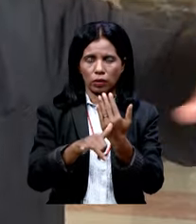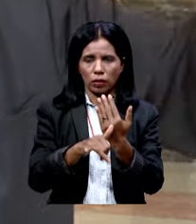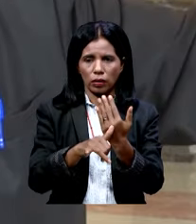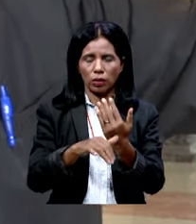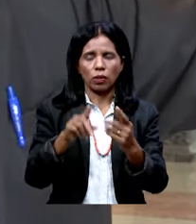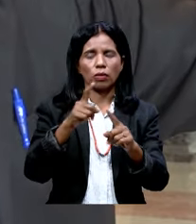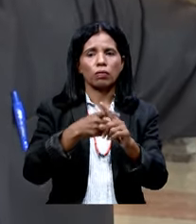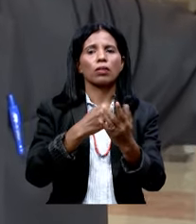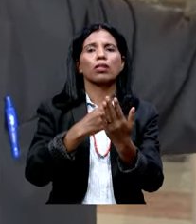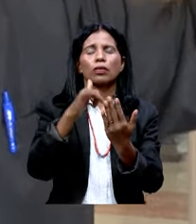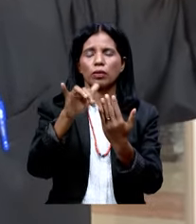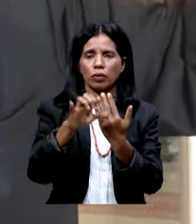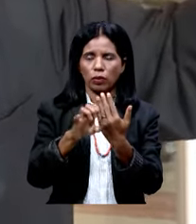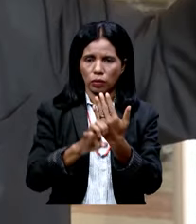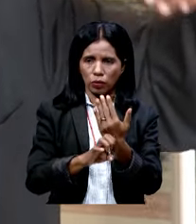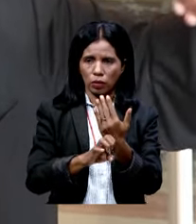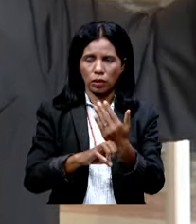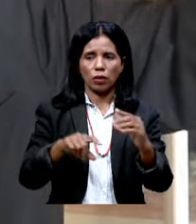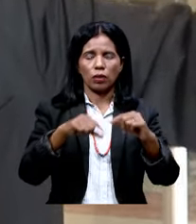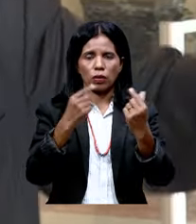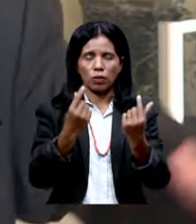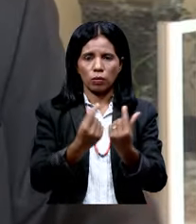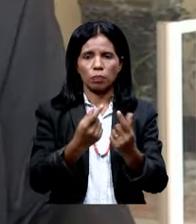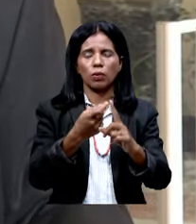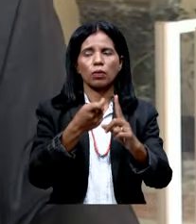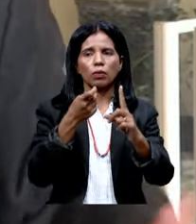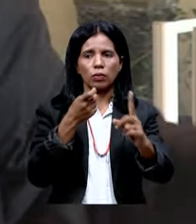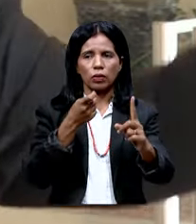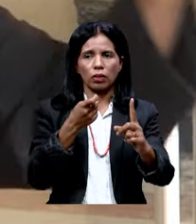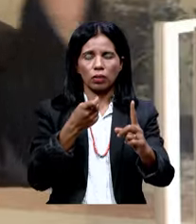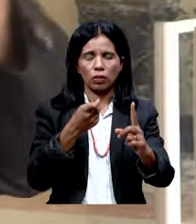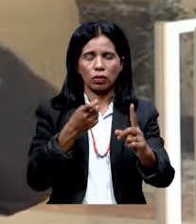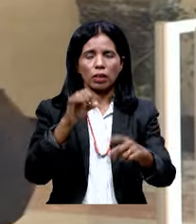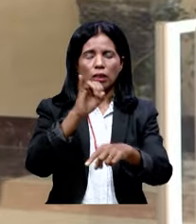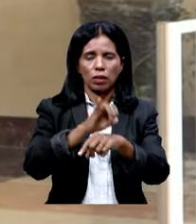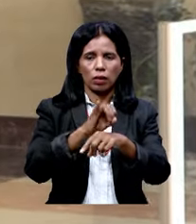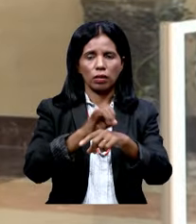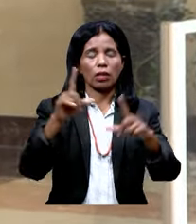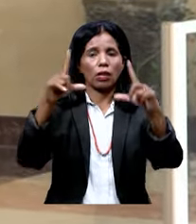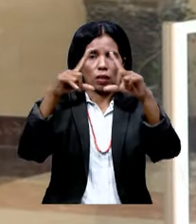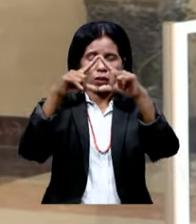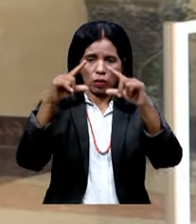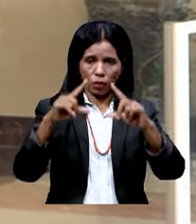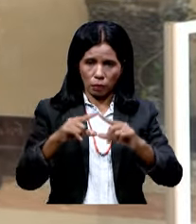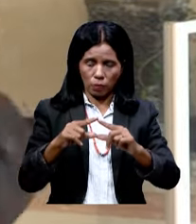e junho lara equipa com se Vaticano se me fale para haré